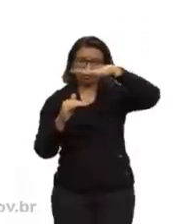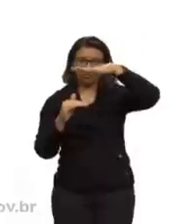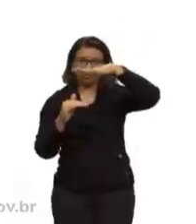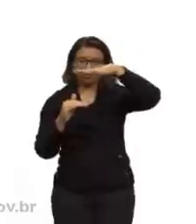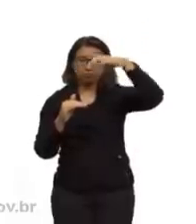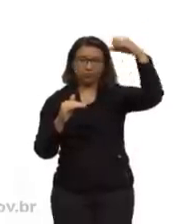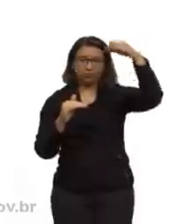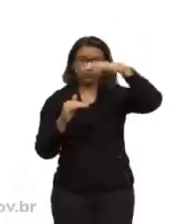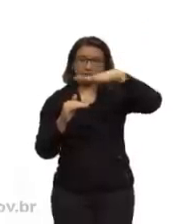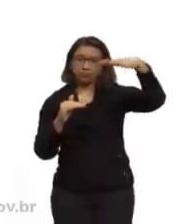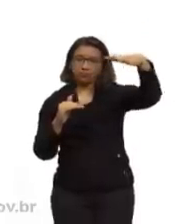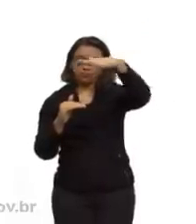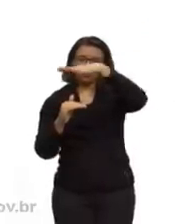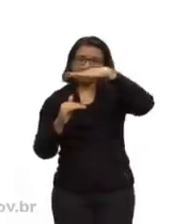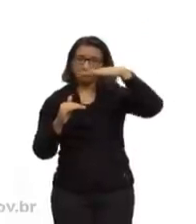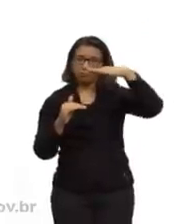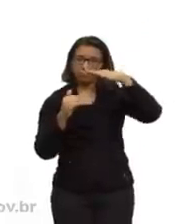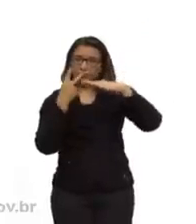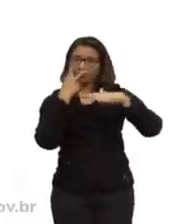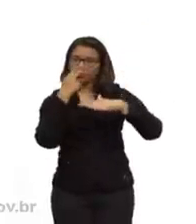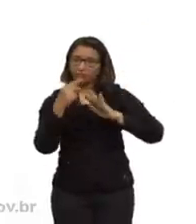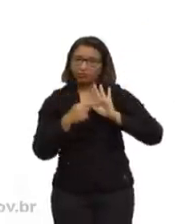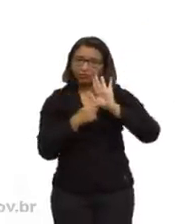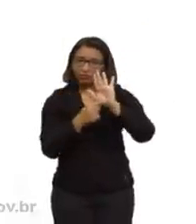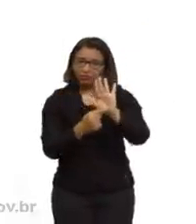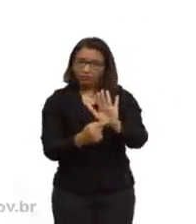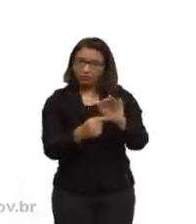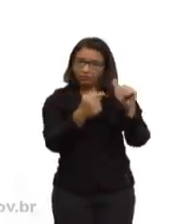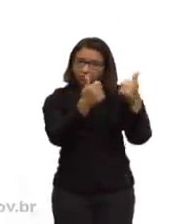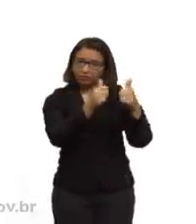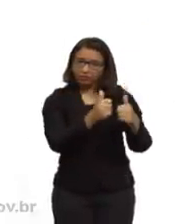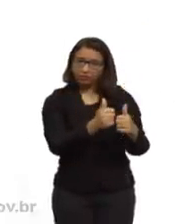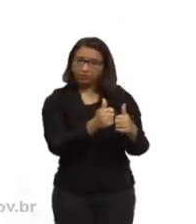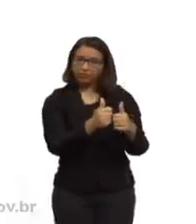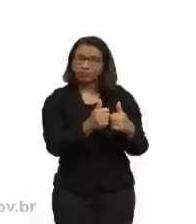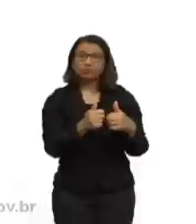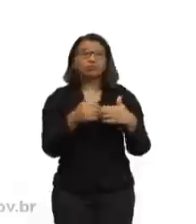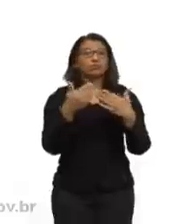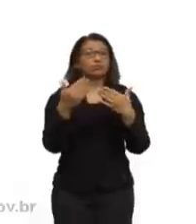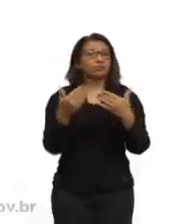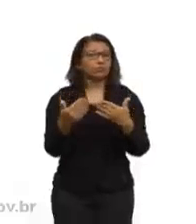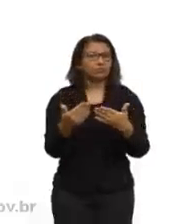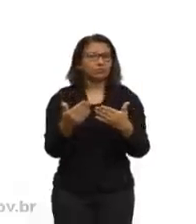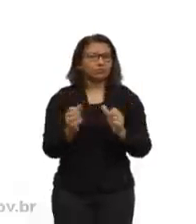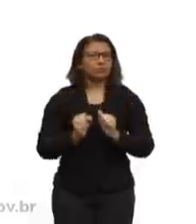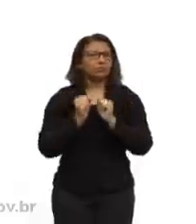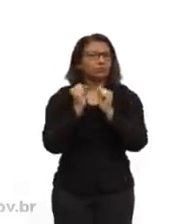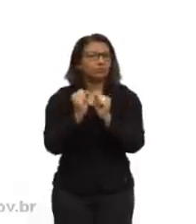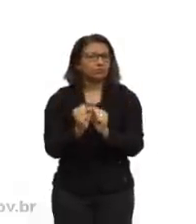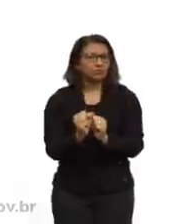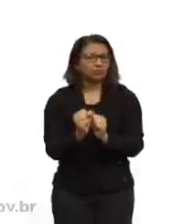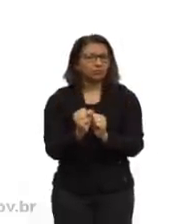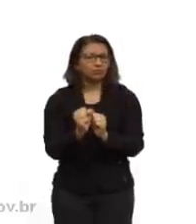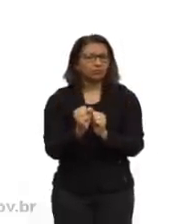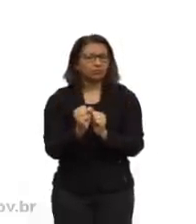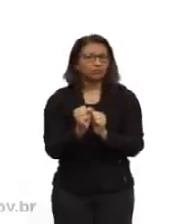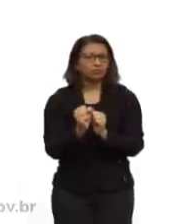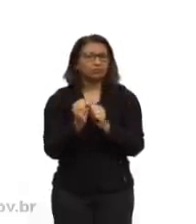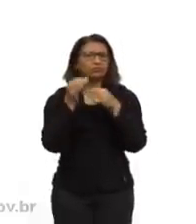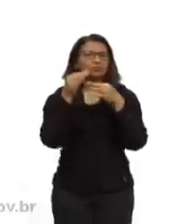holofote, conforme mostra a figura anterior. Sendo assim, pode-se afirmar que o raio do